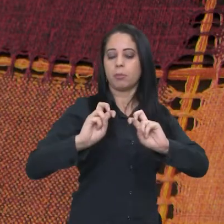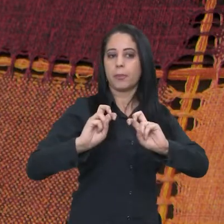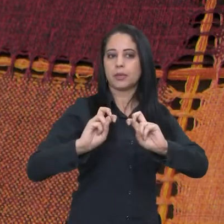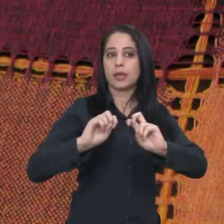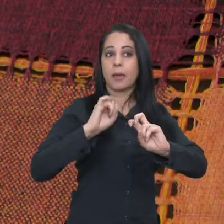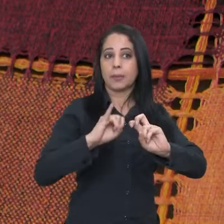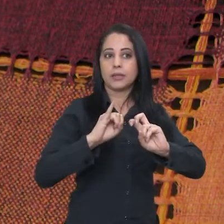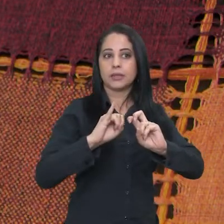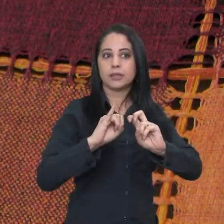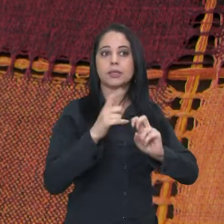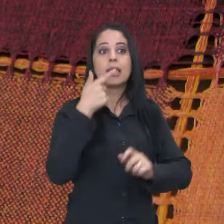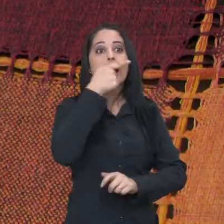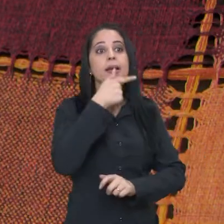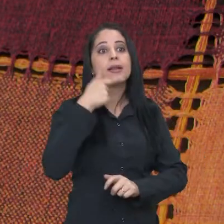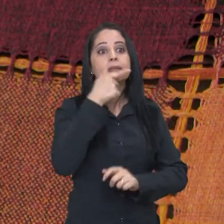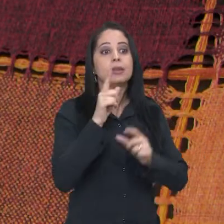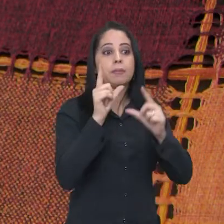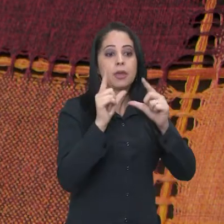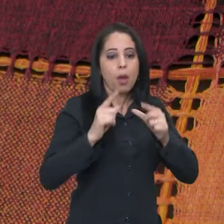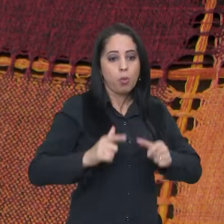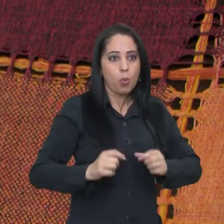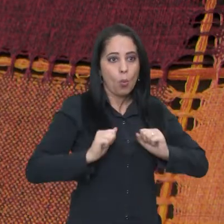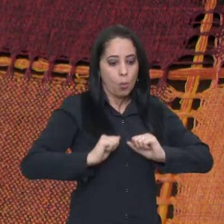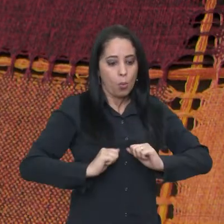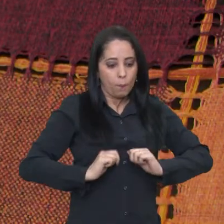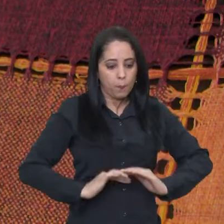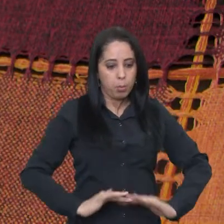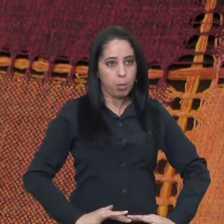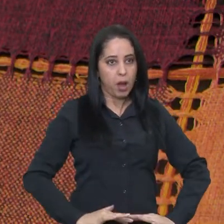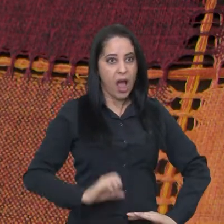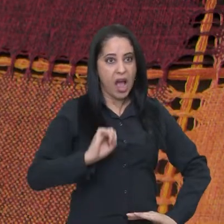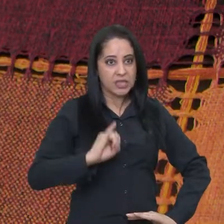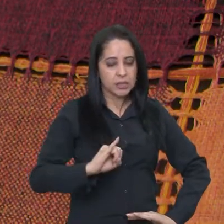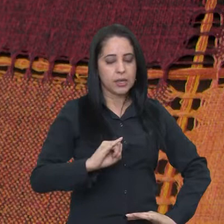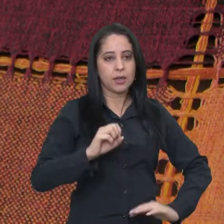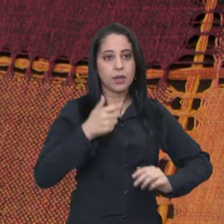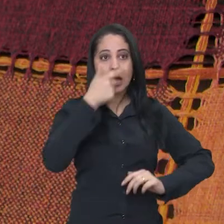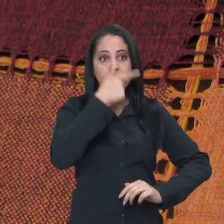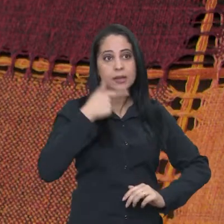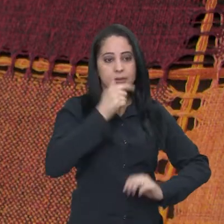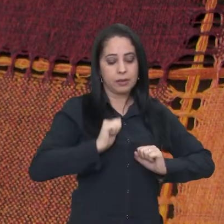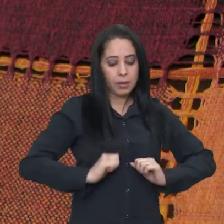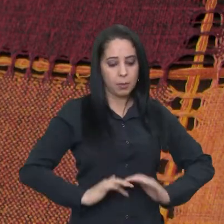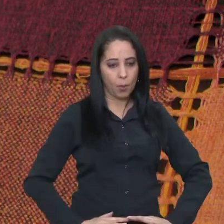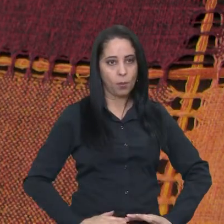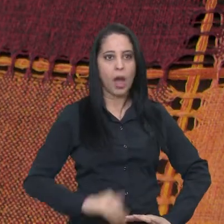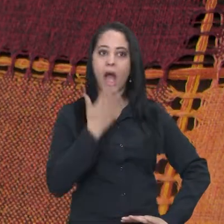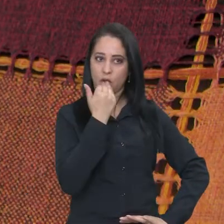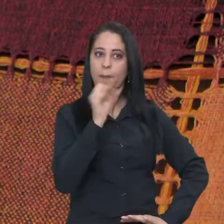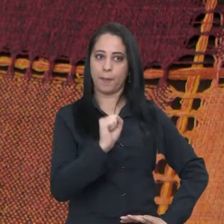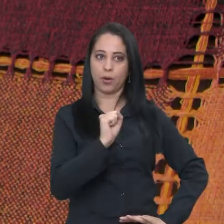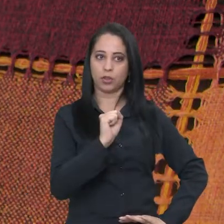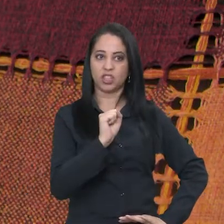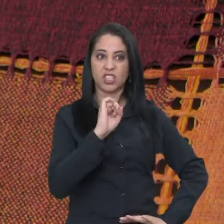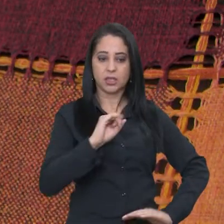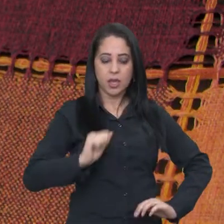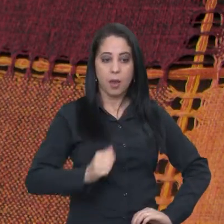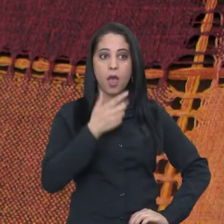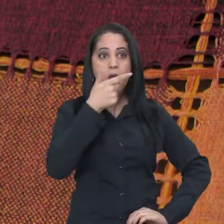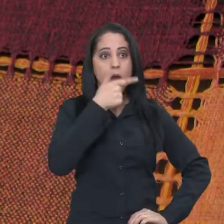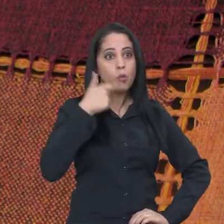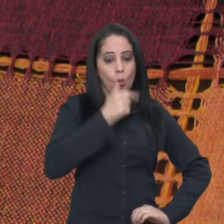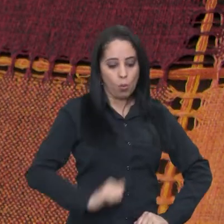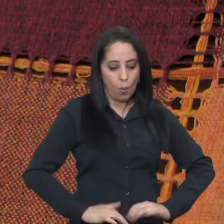glicemia para ver se não abaixa, se aumenta muito. Se abaixar muito, ela me dá mais alguma coisa. Se aumentar muito, ela me